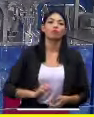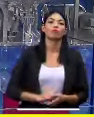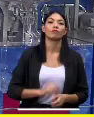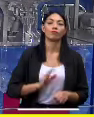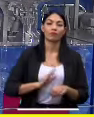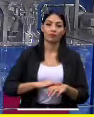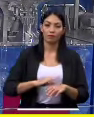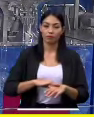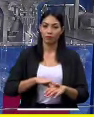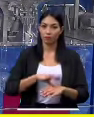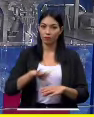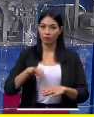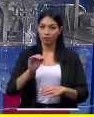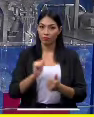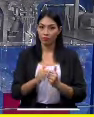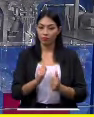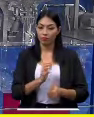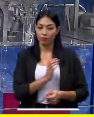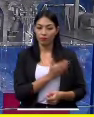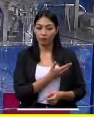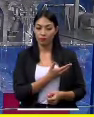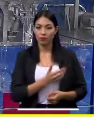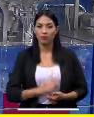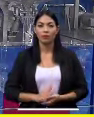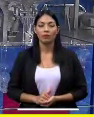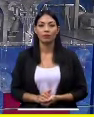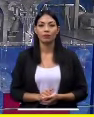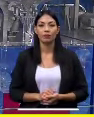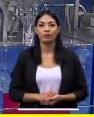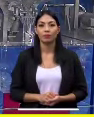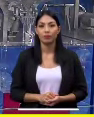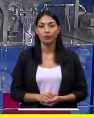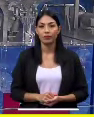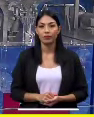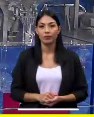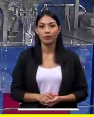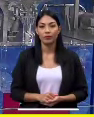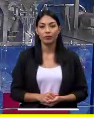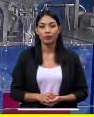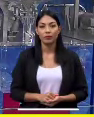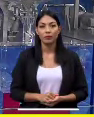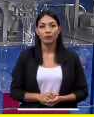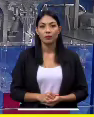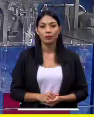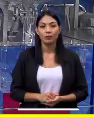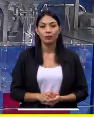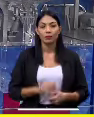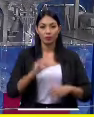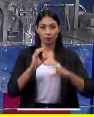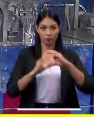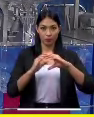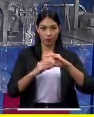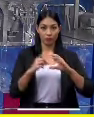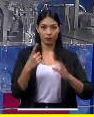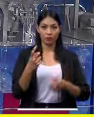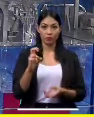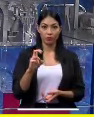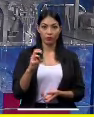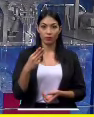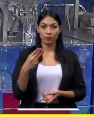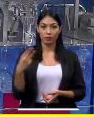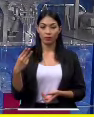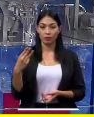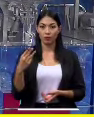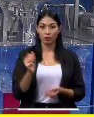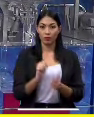Mania e colocando-as no suporte em cima do globo número 1. Lembrando que este é o sorteio do concurso 1533